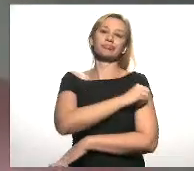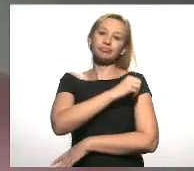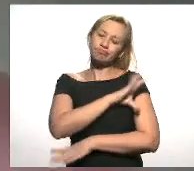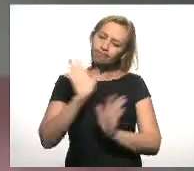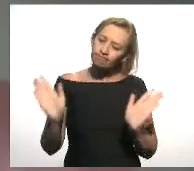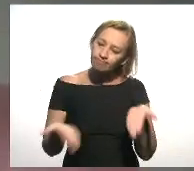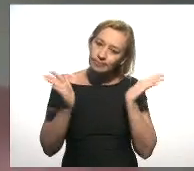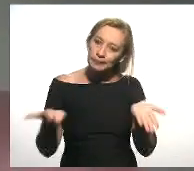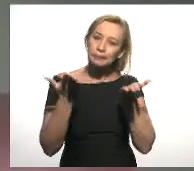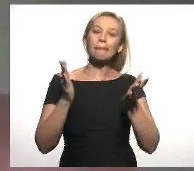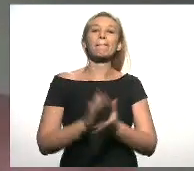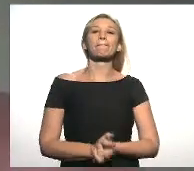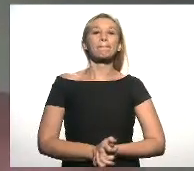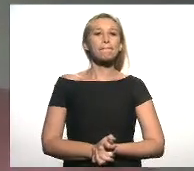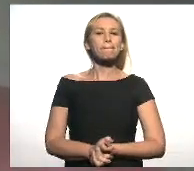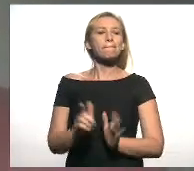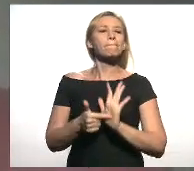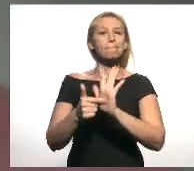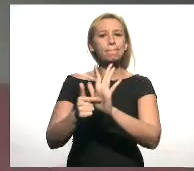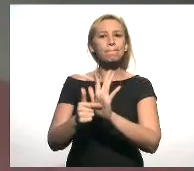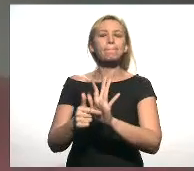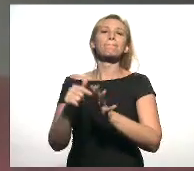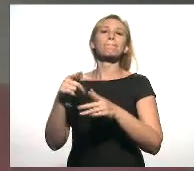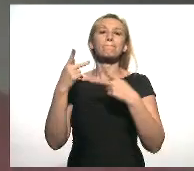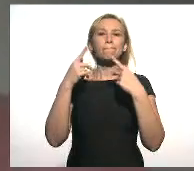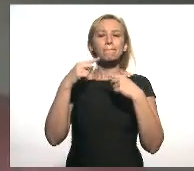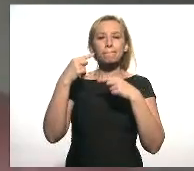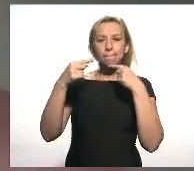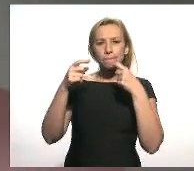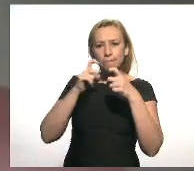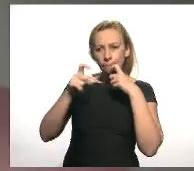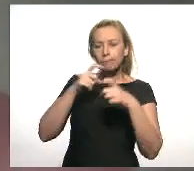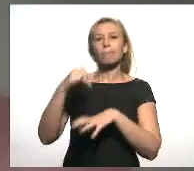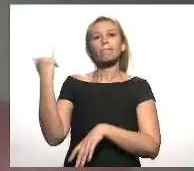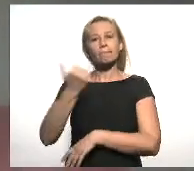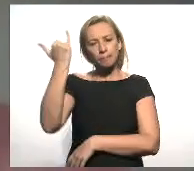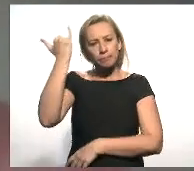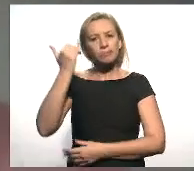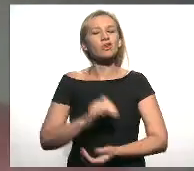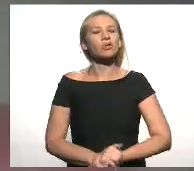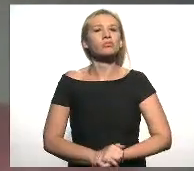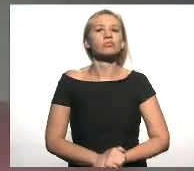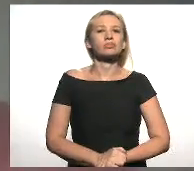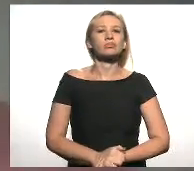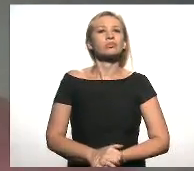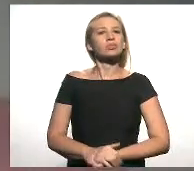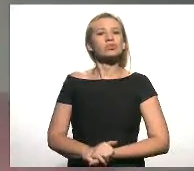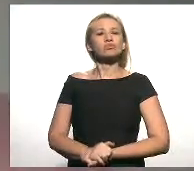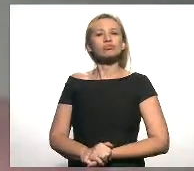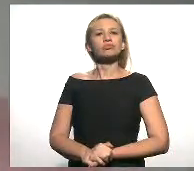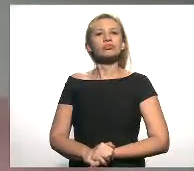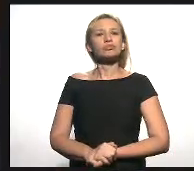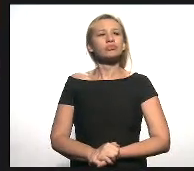iniciativa. Ela traz um debate importante, que inclusive era ponto de um projeto de